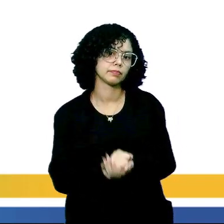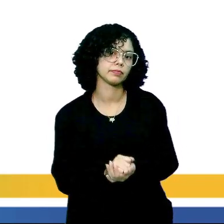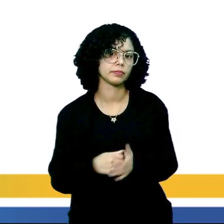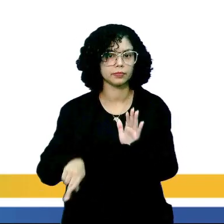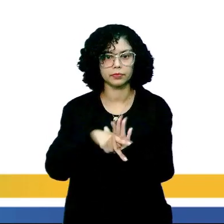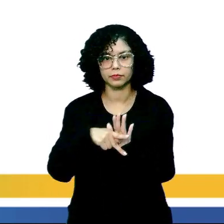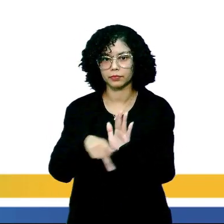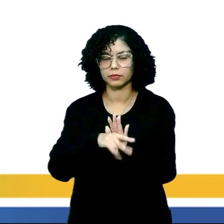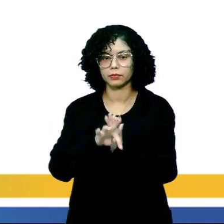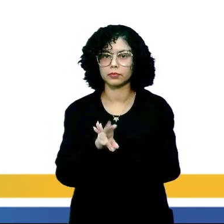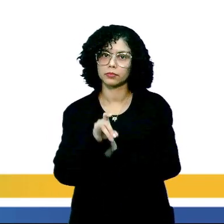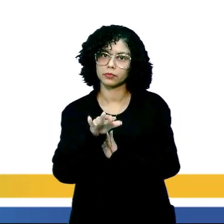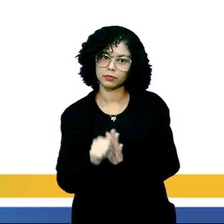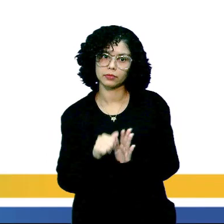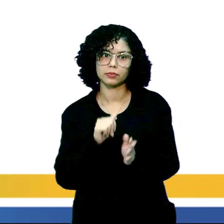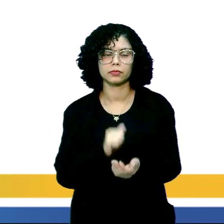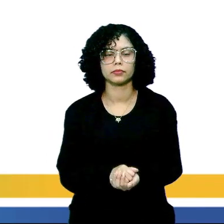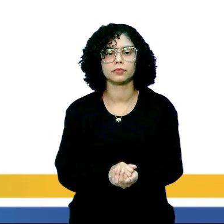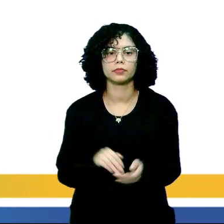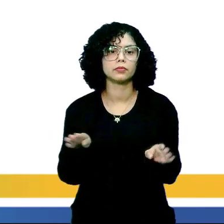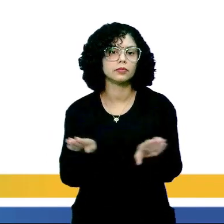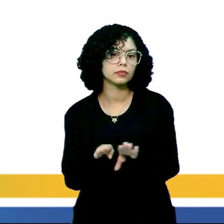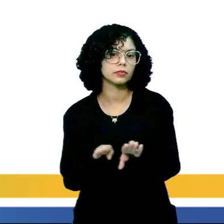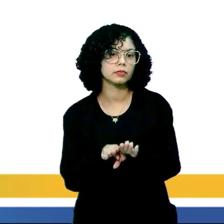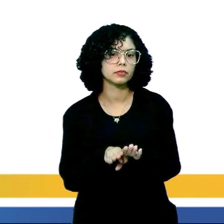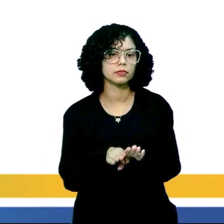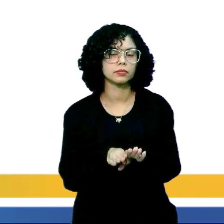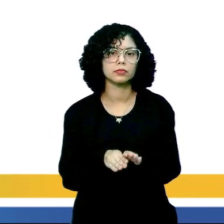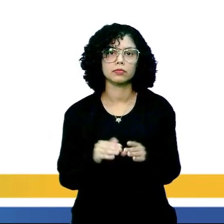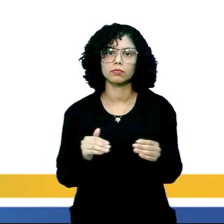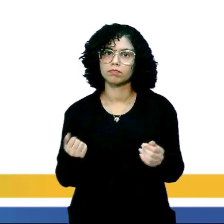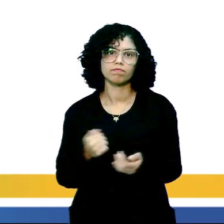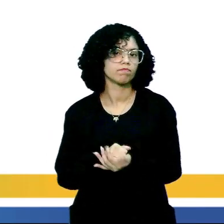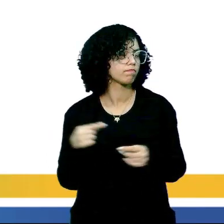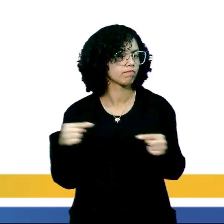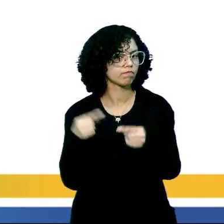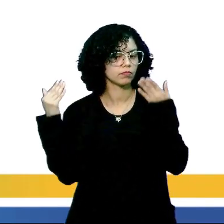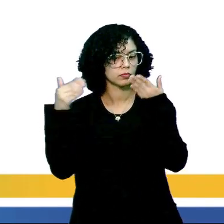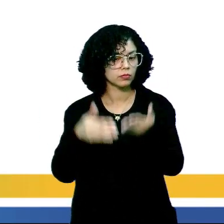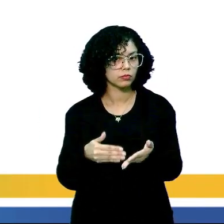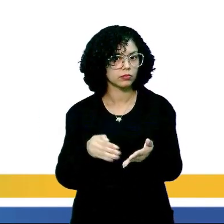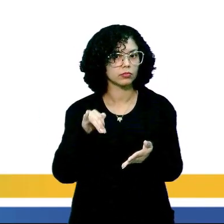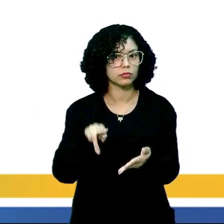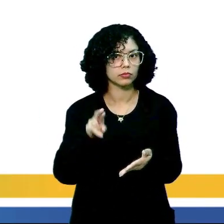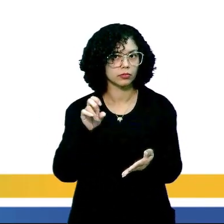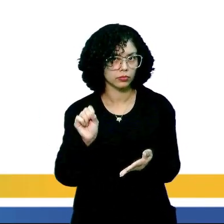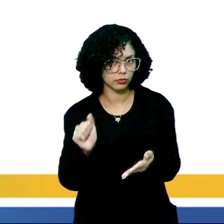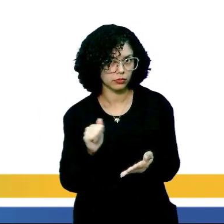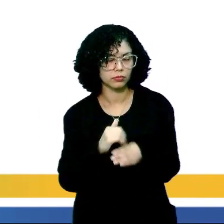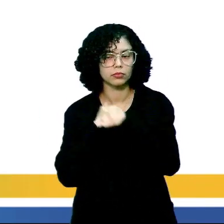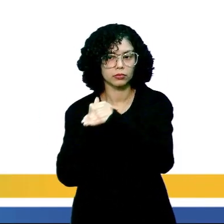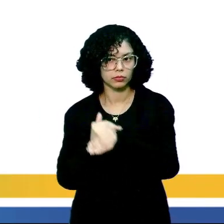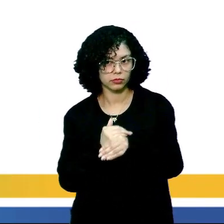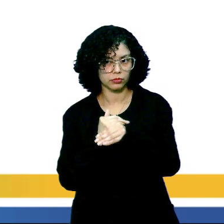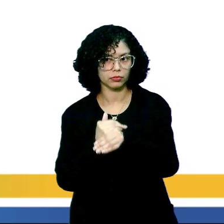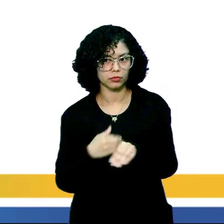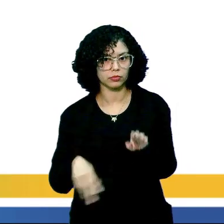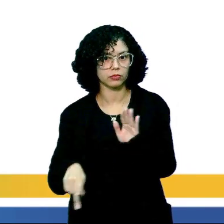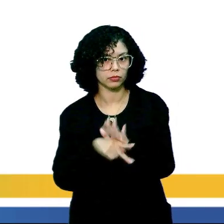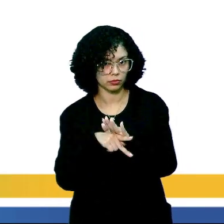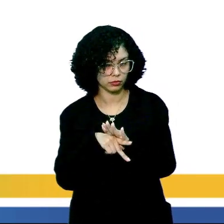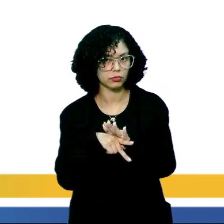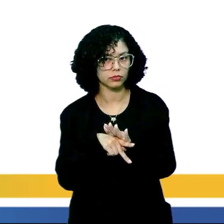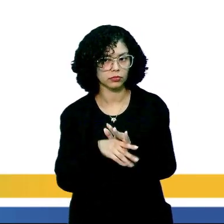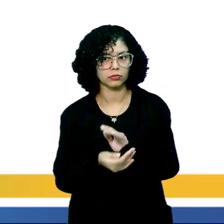fala suprimir as propriedades fundiárias, não bate com os objetivos de Minas Gerais. Afinal, eles eram os proprietários